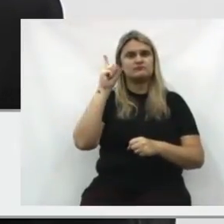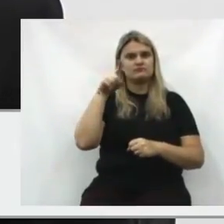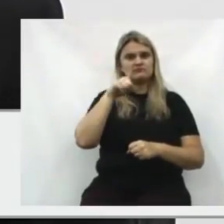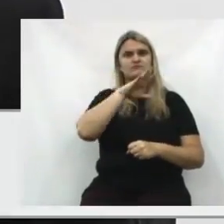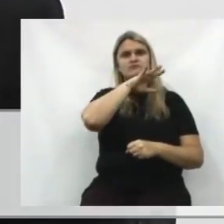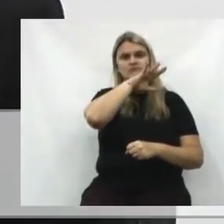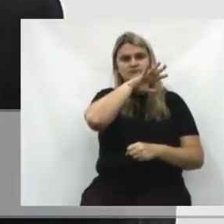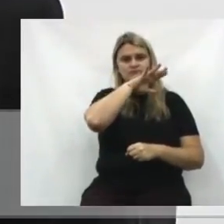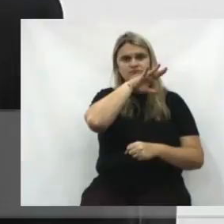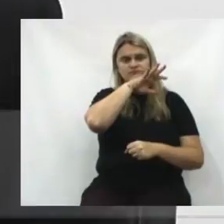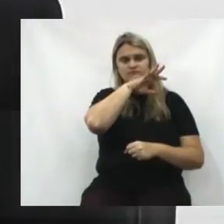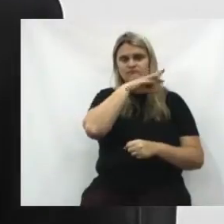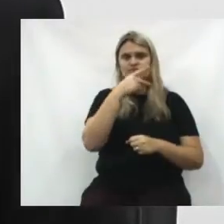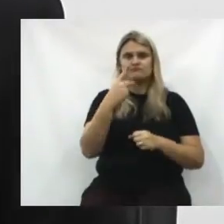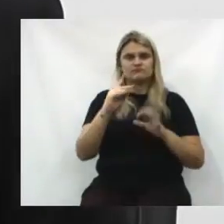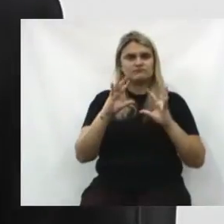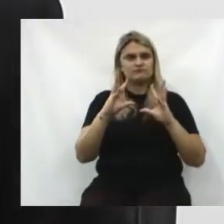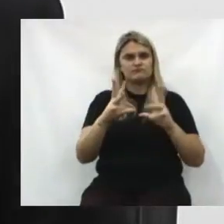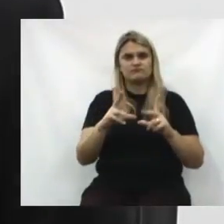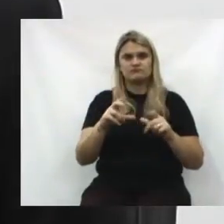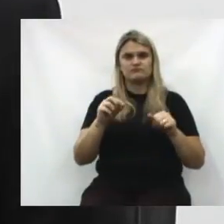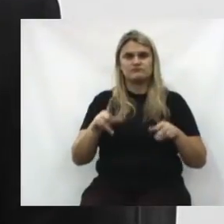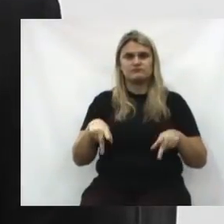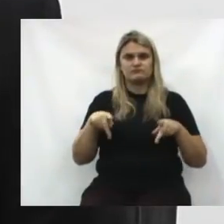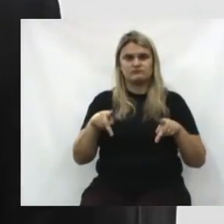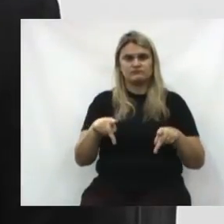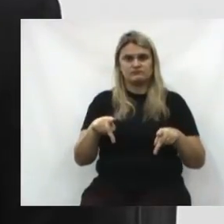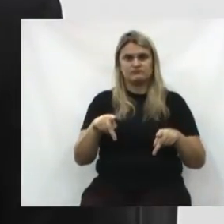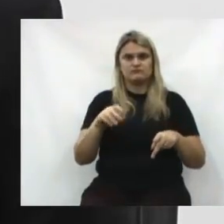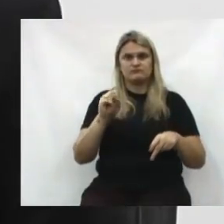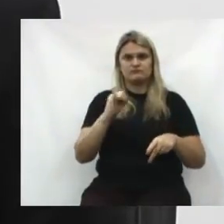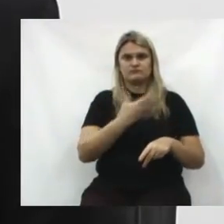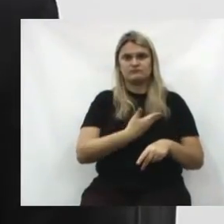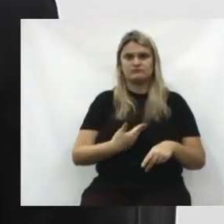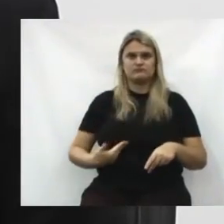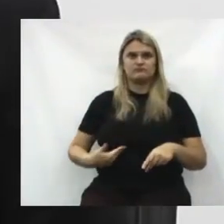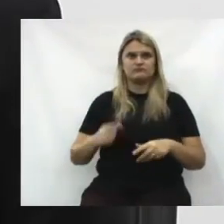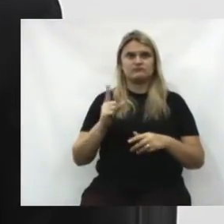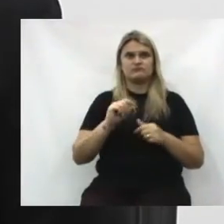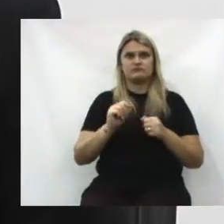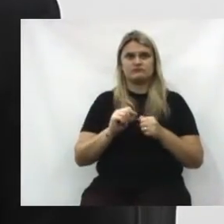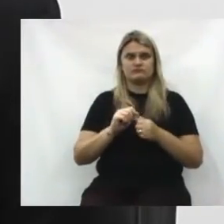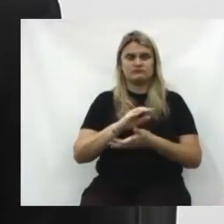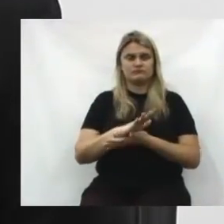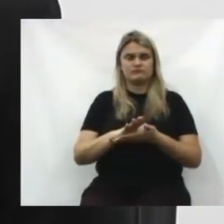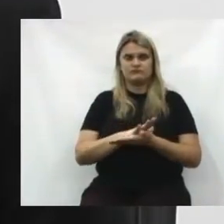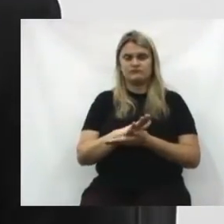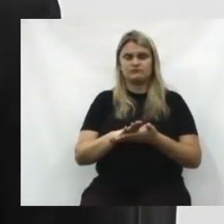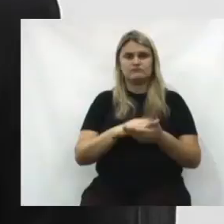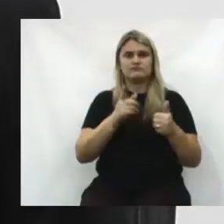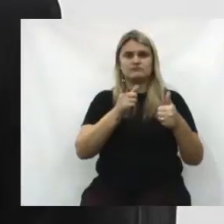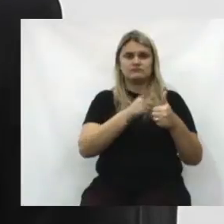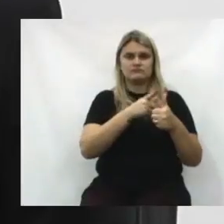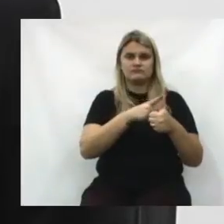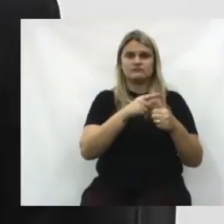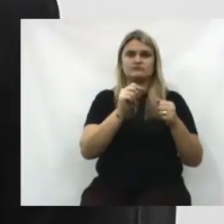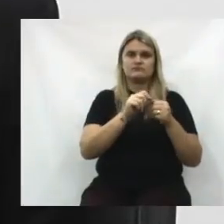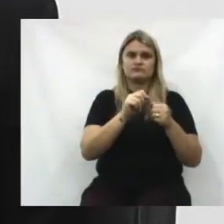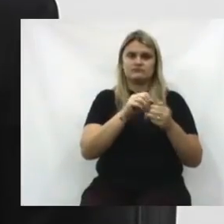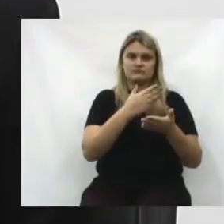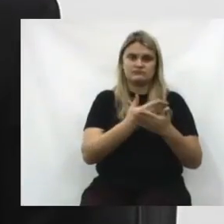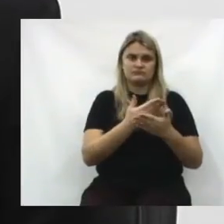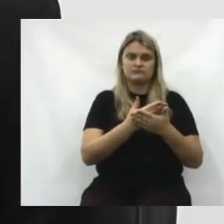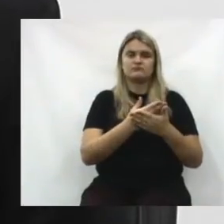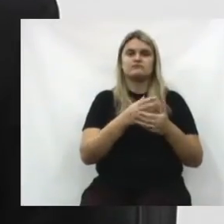onde vai ser uma tremenda sacanagem com a população, sem o governo dar sua contrapartida, sem